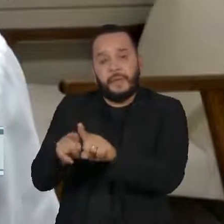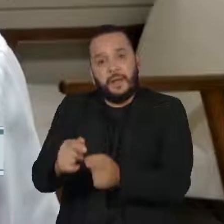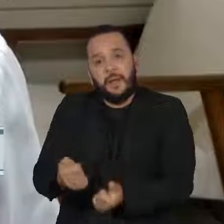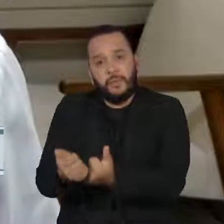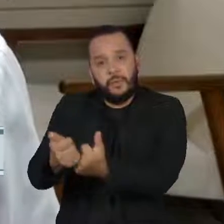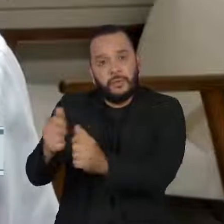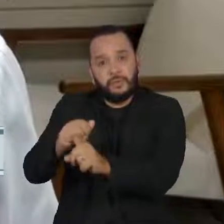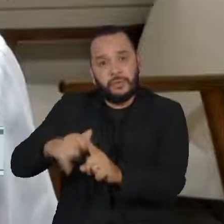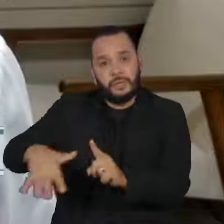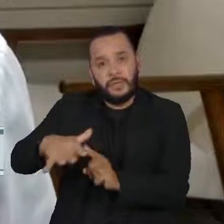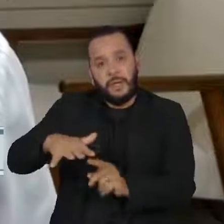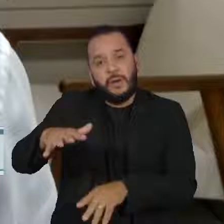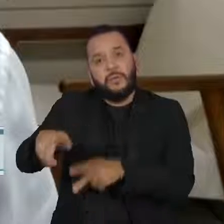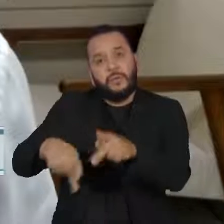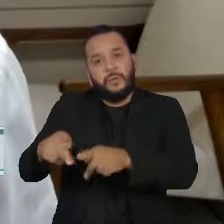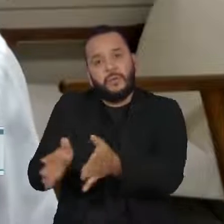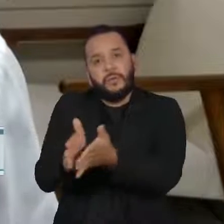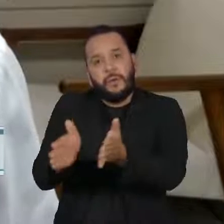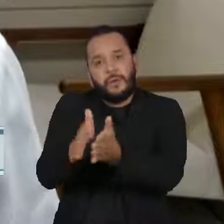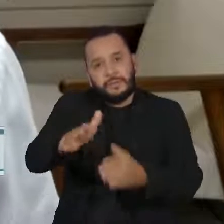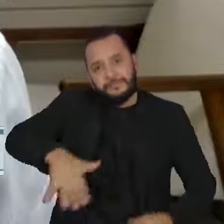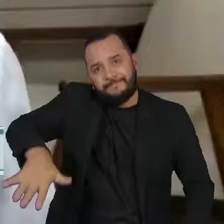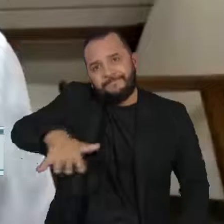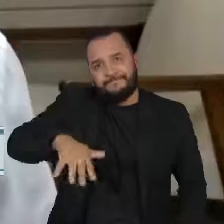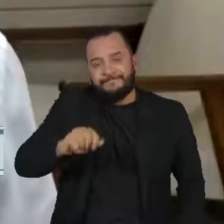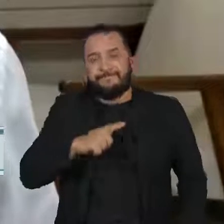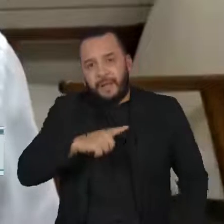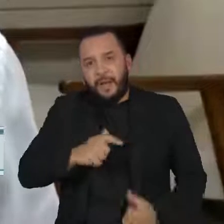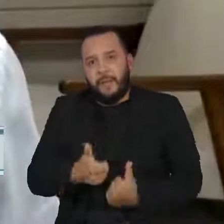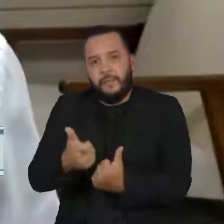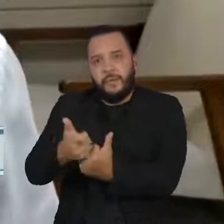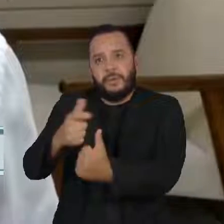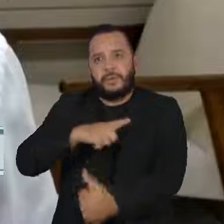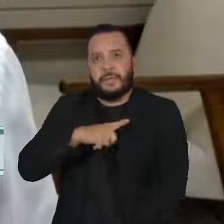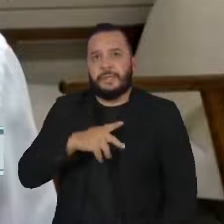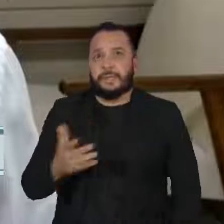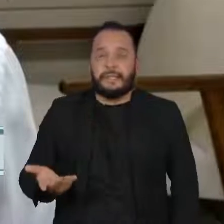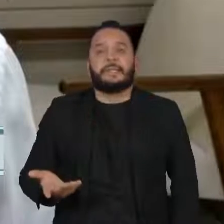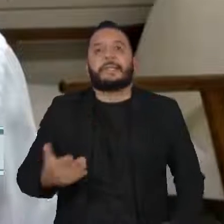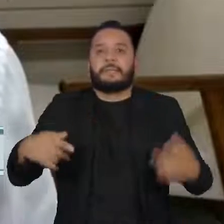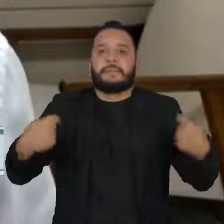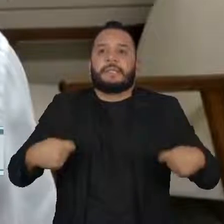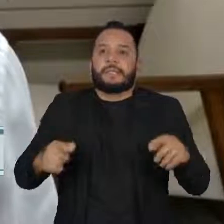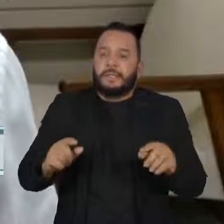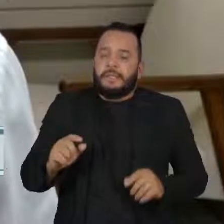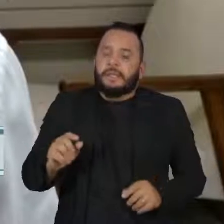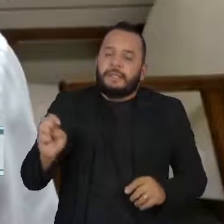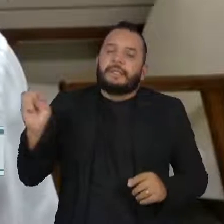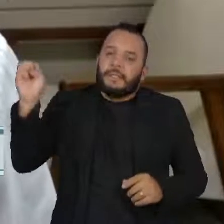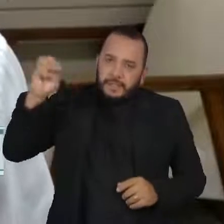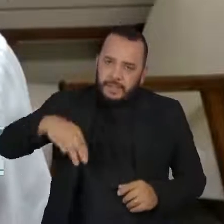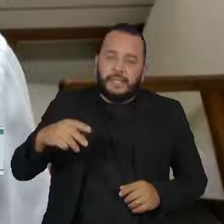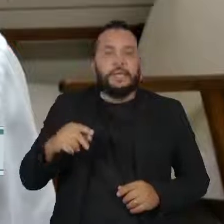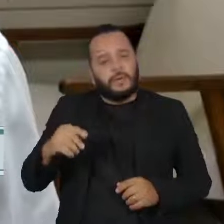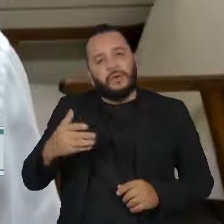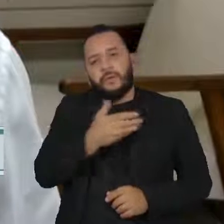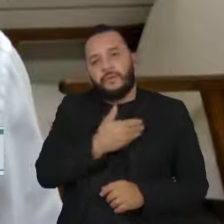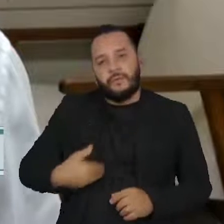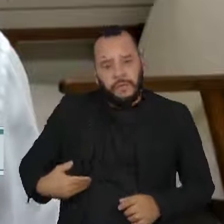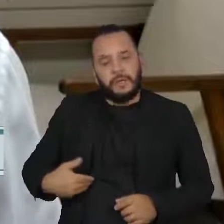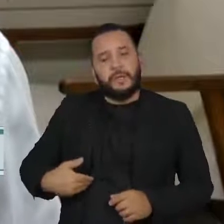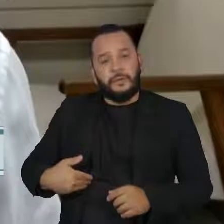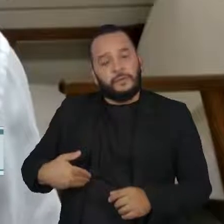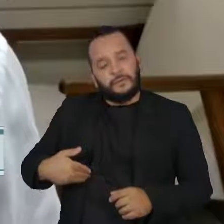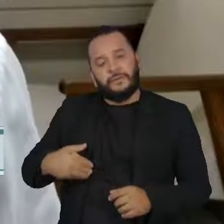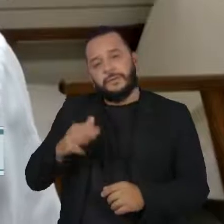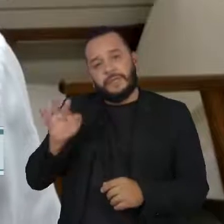essas populações mais vulnerabilizadas. É necessário, sim, que, além do discurso, o governo federal faça um